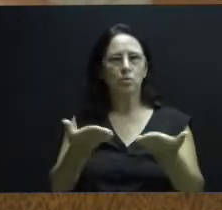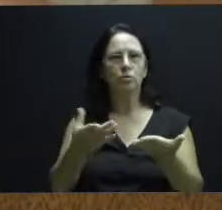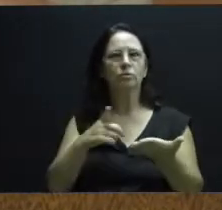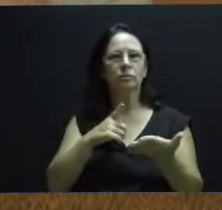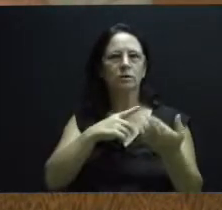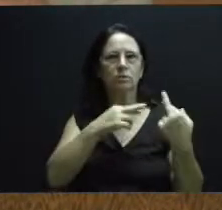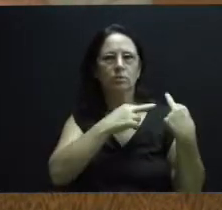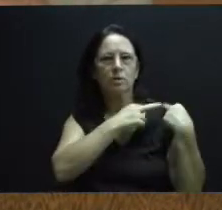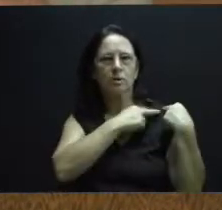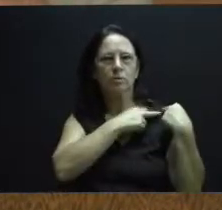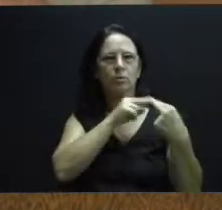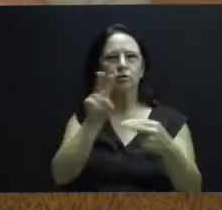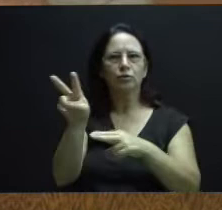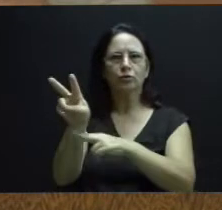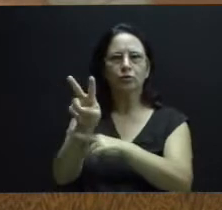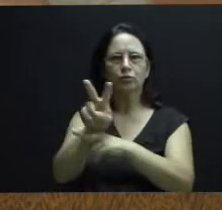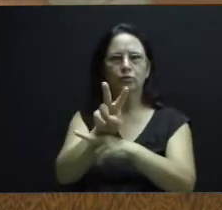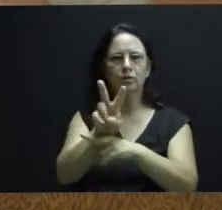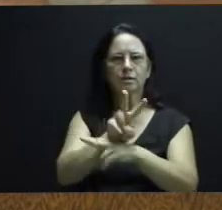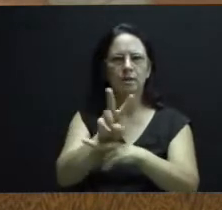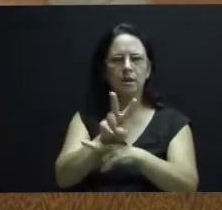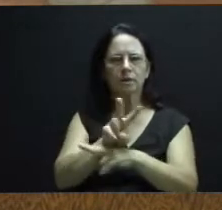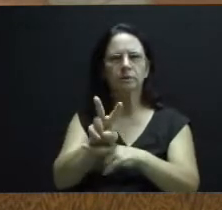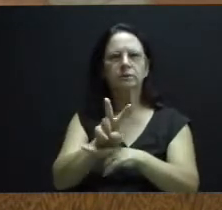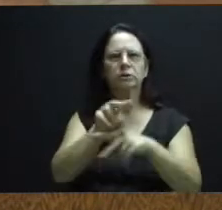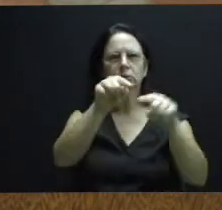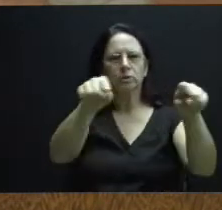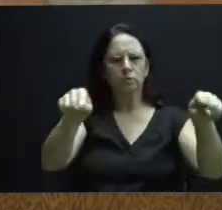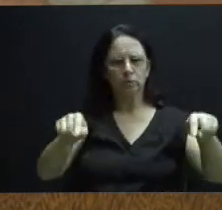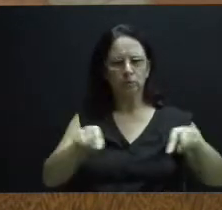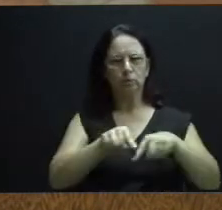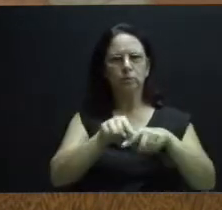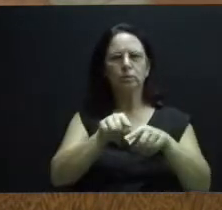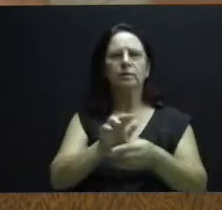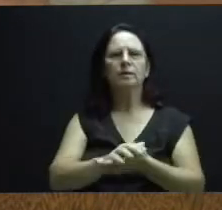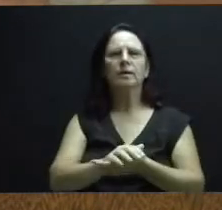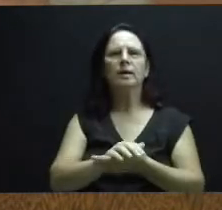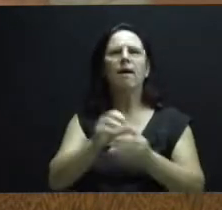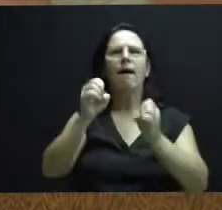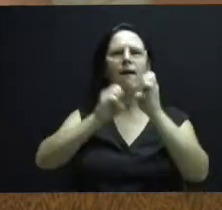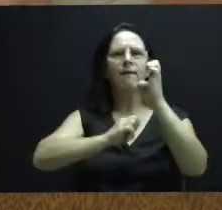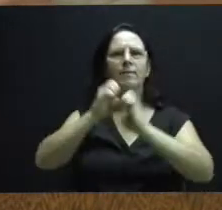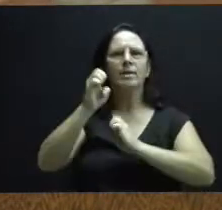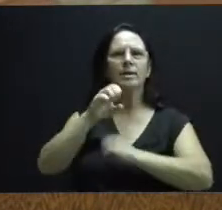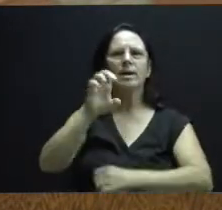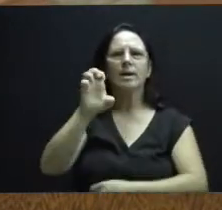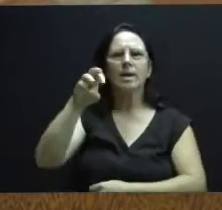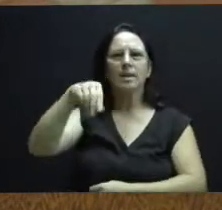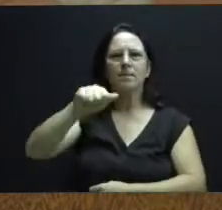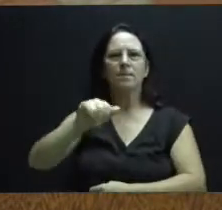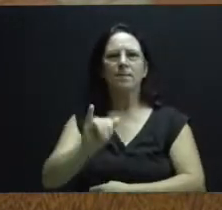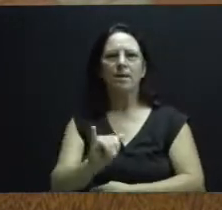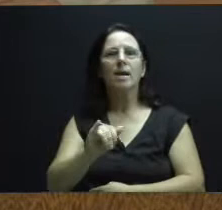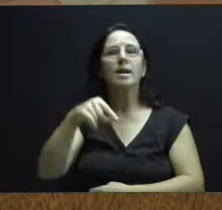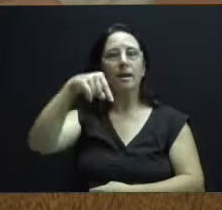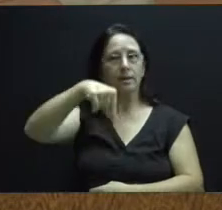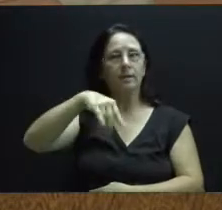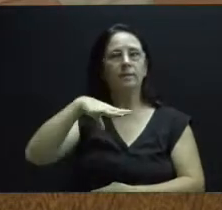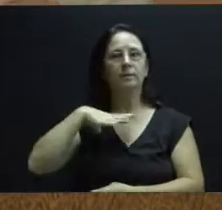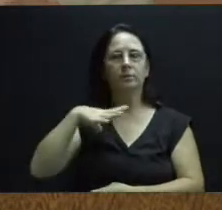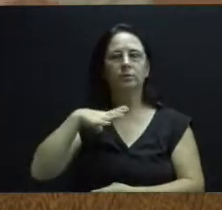responsável pela fiscalização e manutenção a empresa semae sediada neste município